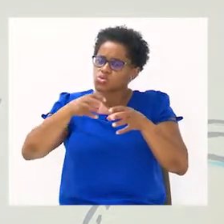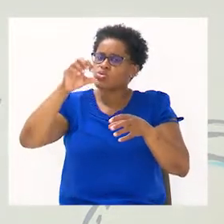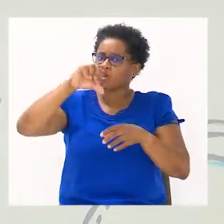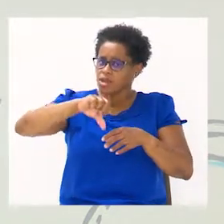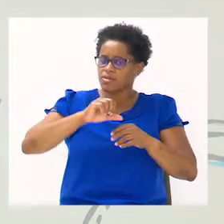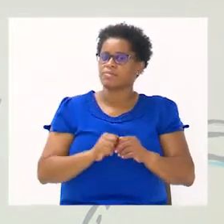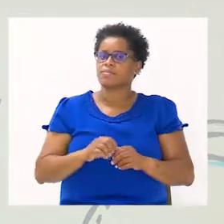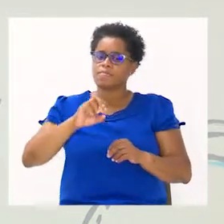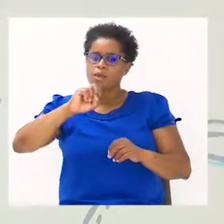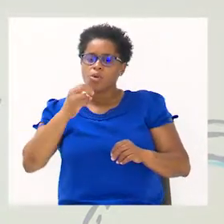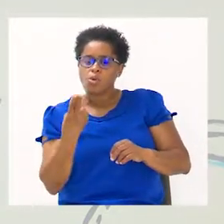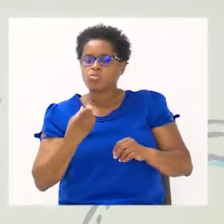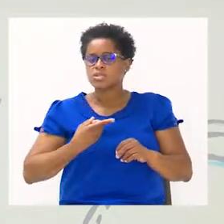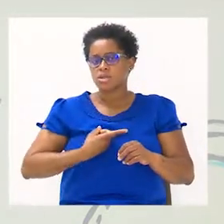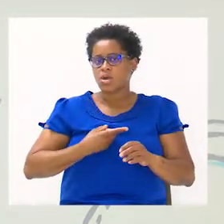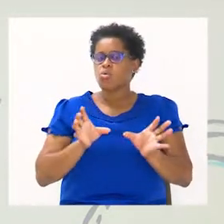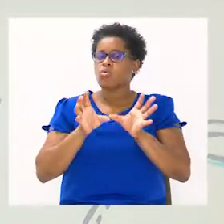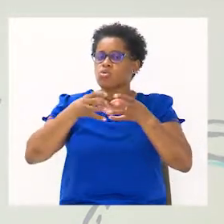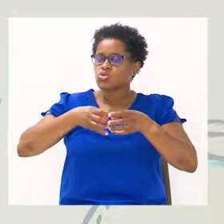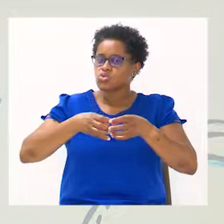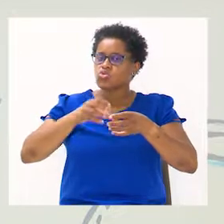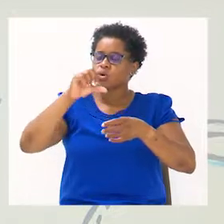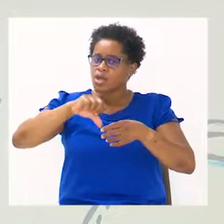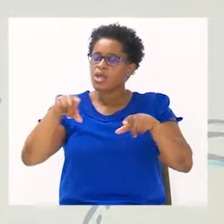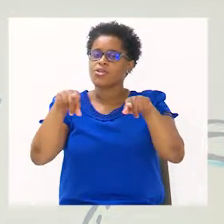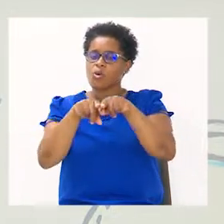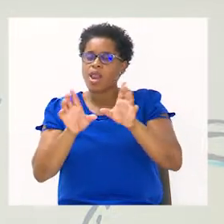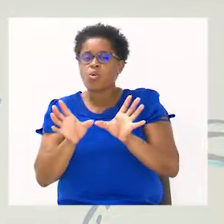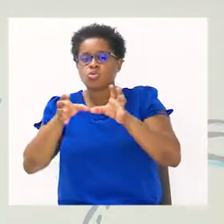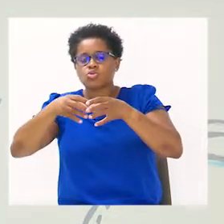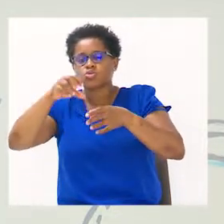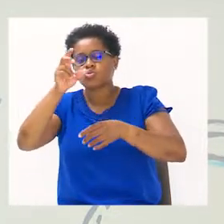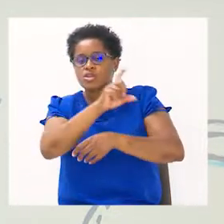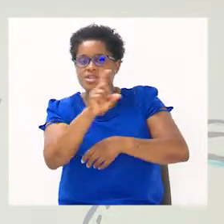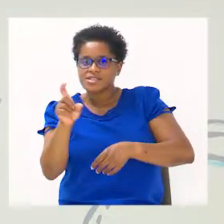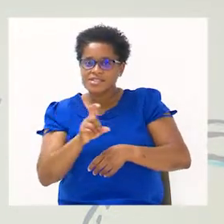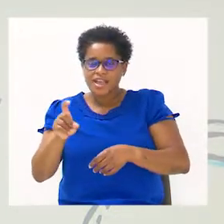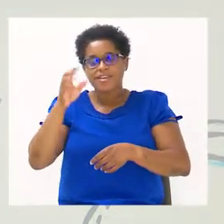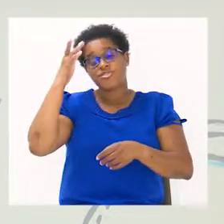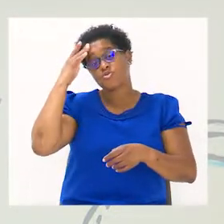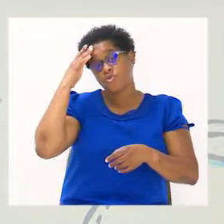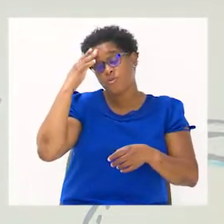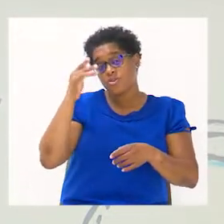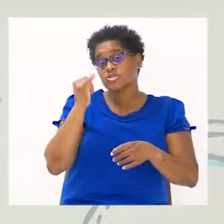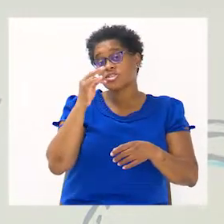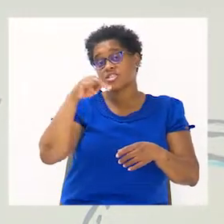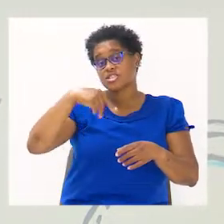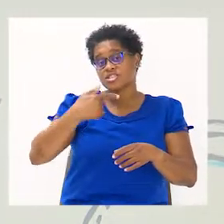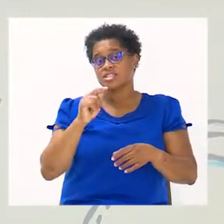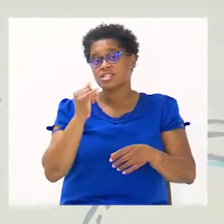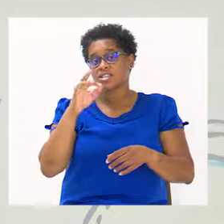Q é igual ao conjunto Z, ok? Dos números inteiros relativos,